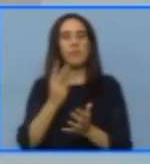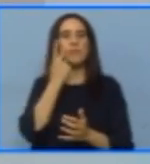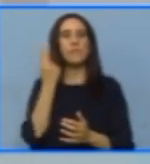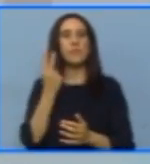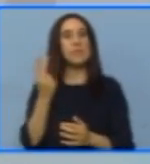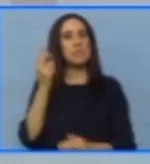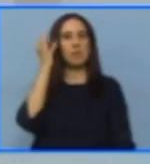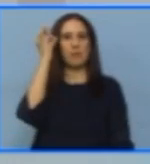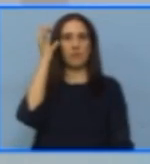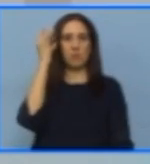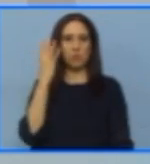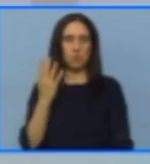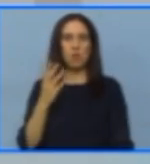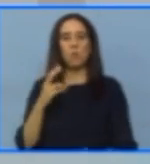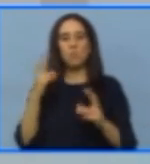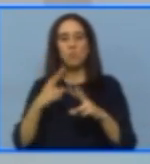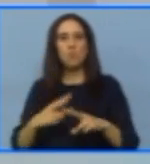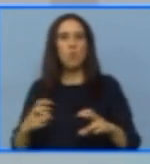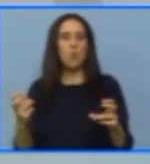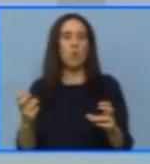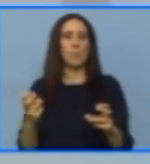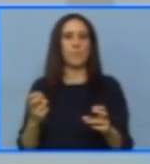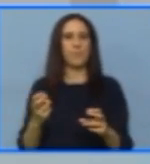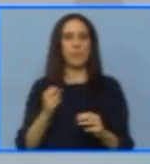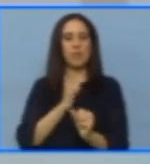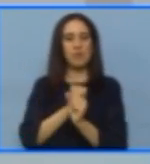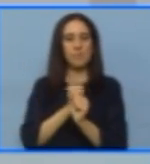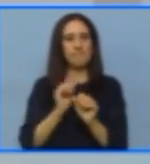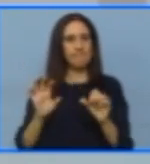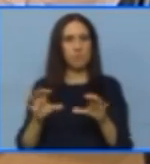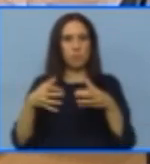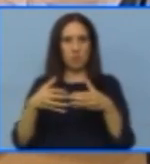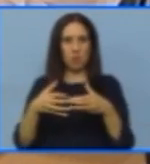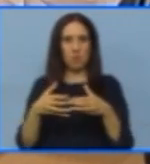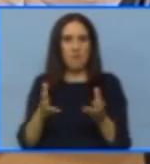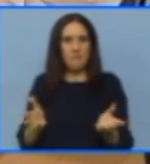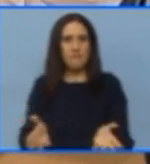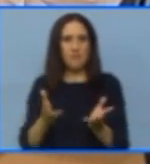uma aventura, uma descoberta, um trabalho comunitário.